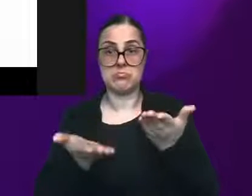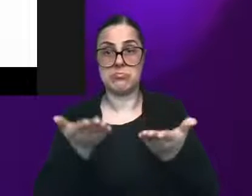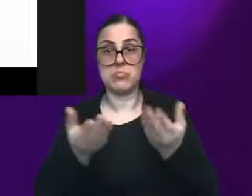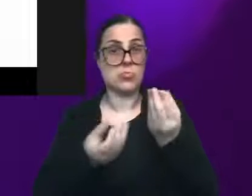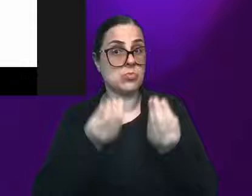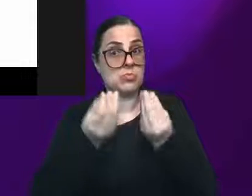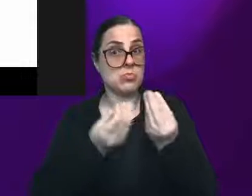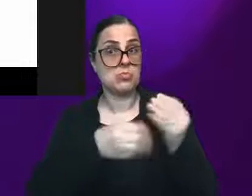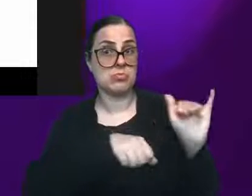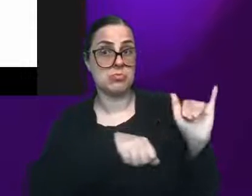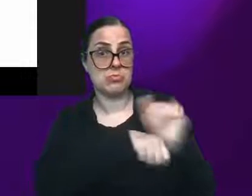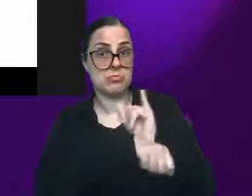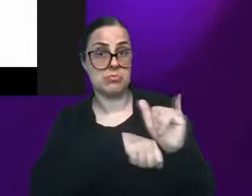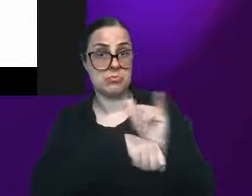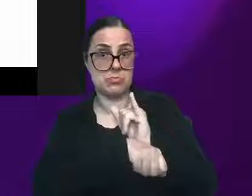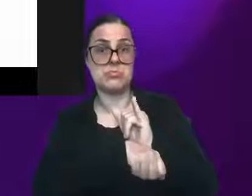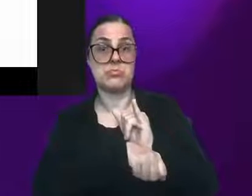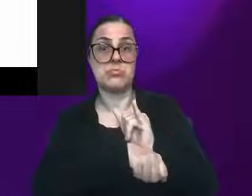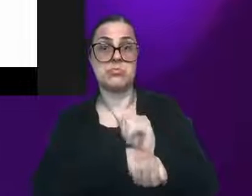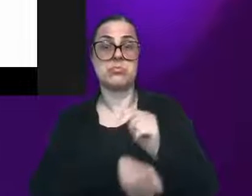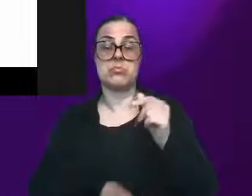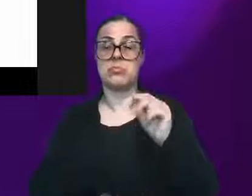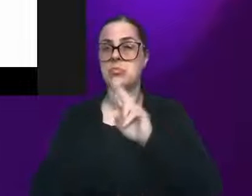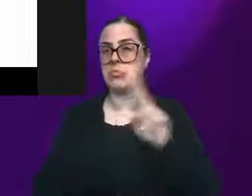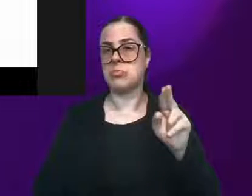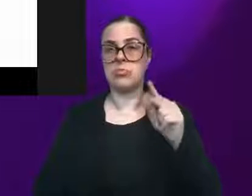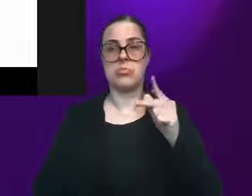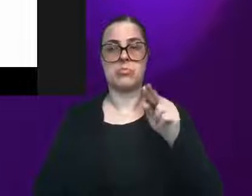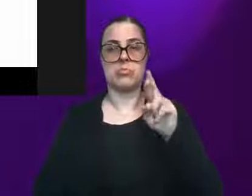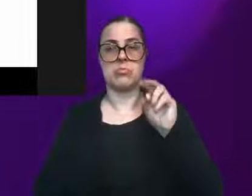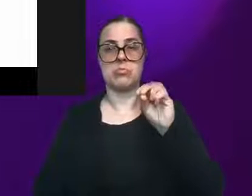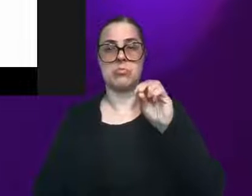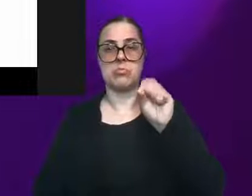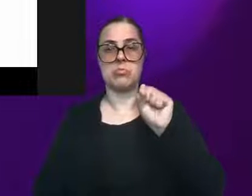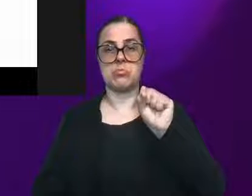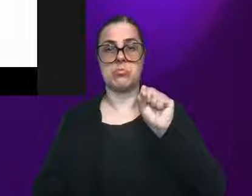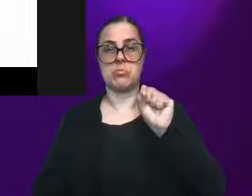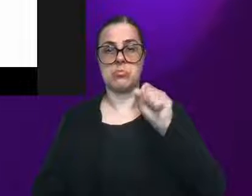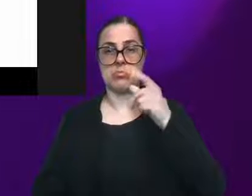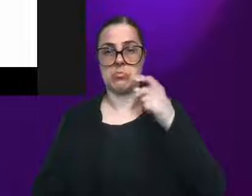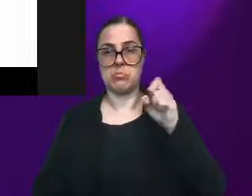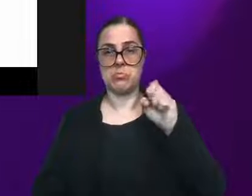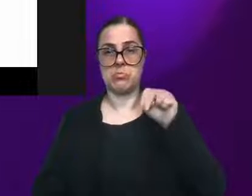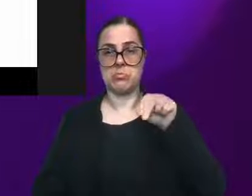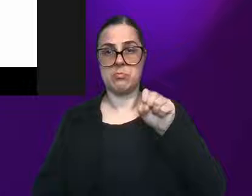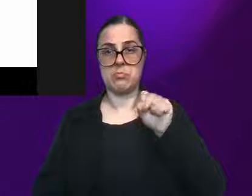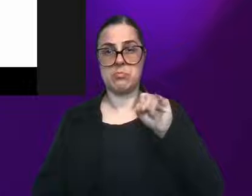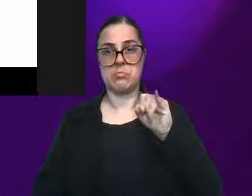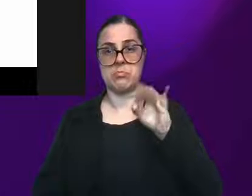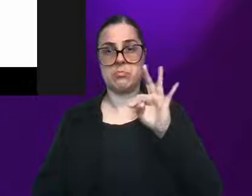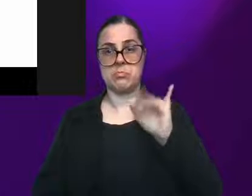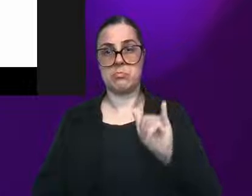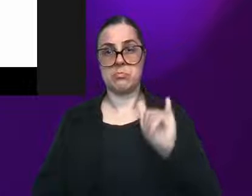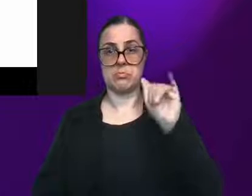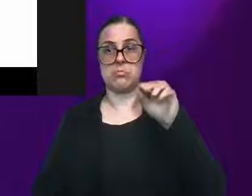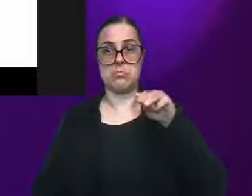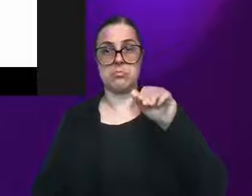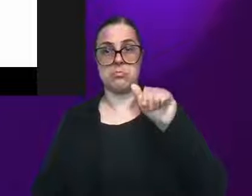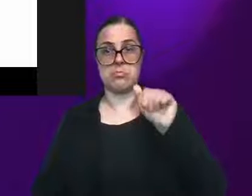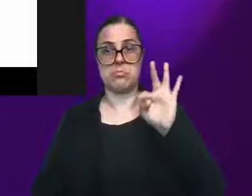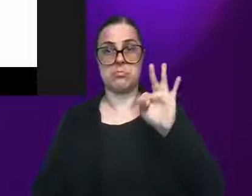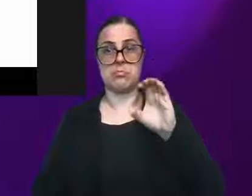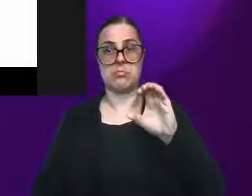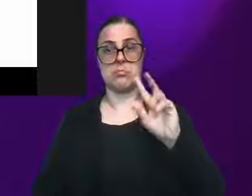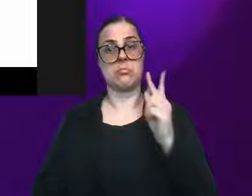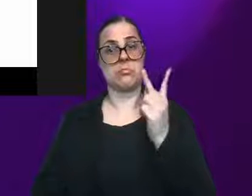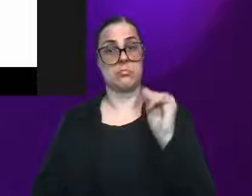estratégia que chama propensity matching. Então, era como se fossem pacientes semelhantes em relação à terapia